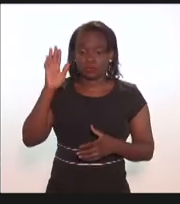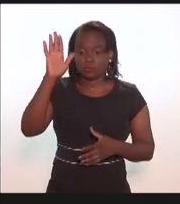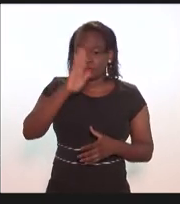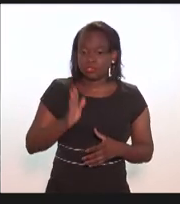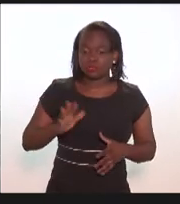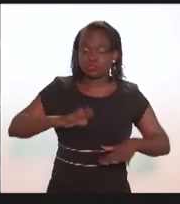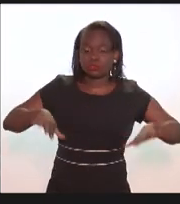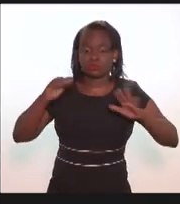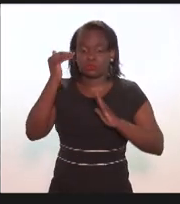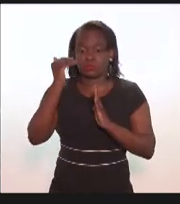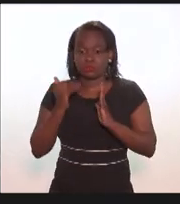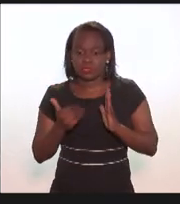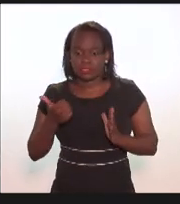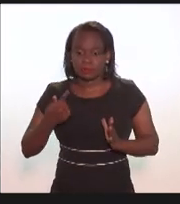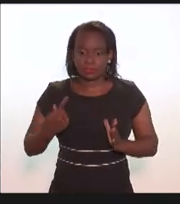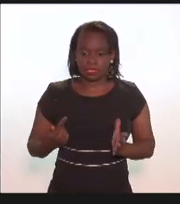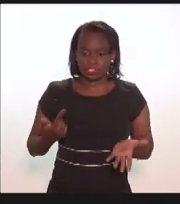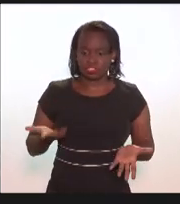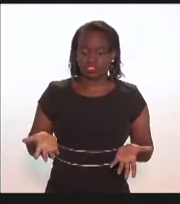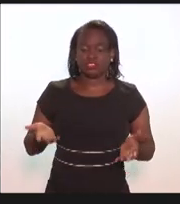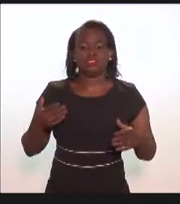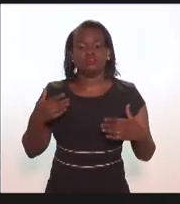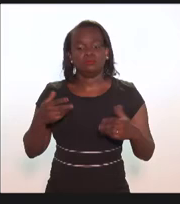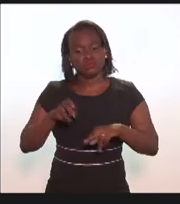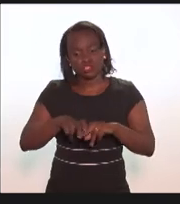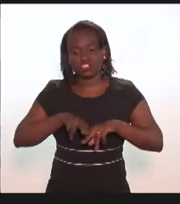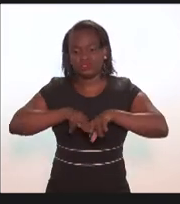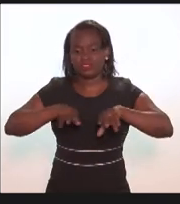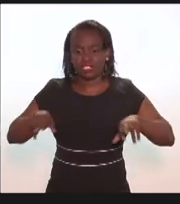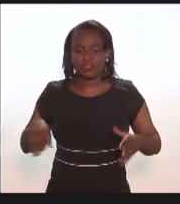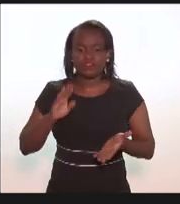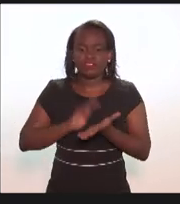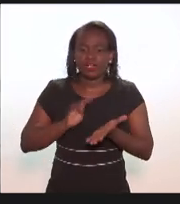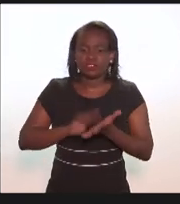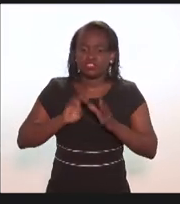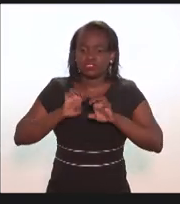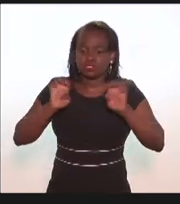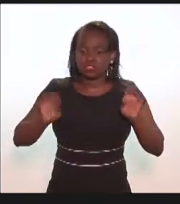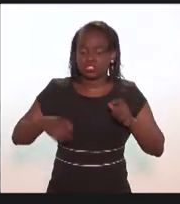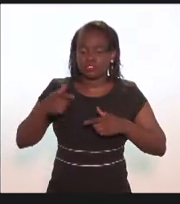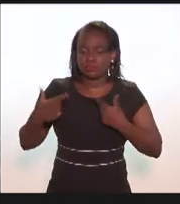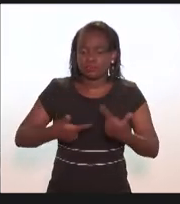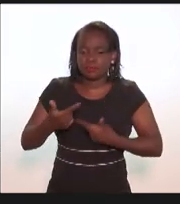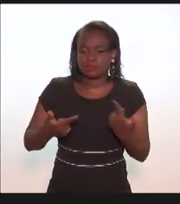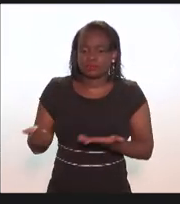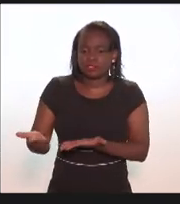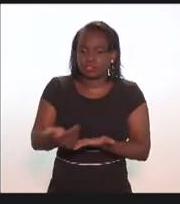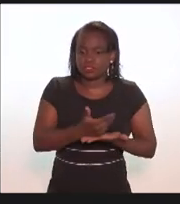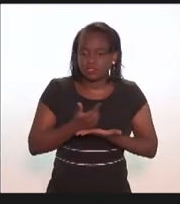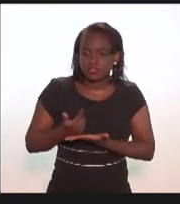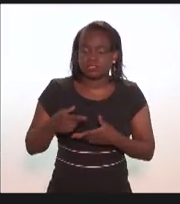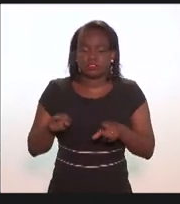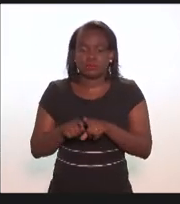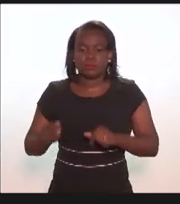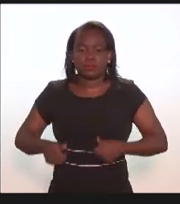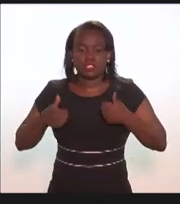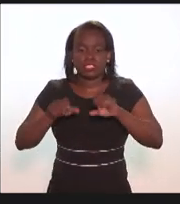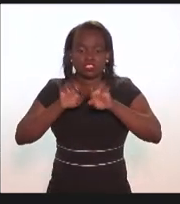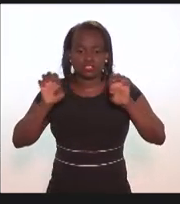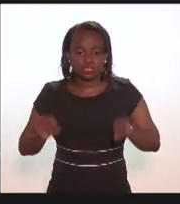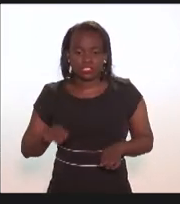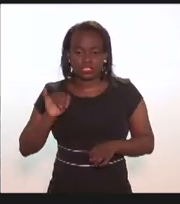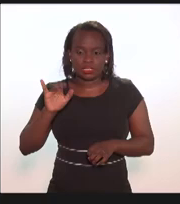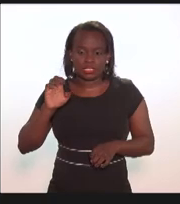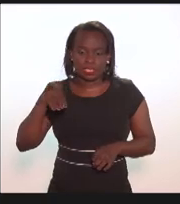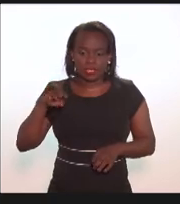habitante. 17ª, por uma série de motivos. Falta de estrutura produtiva para arrecadar, melhorar a estrutura de ICMS